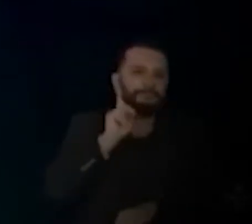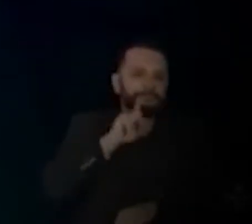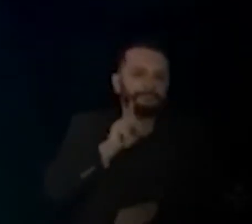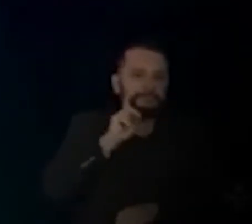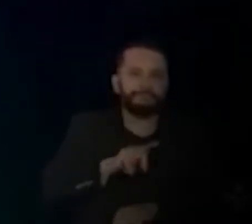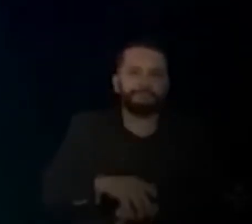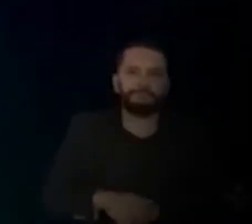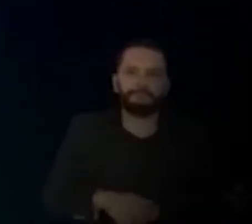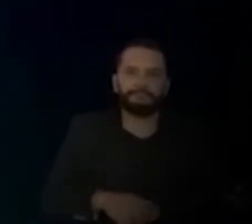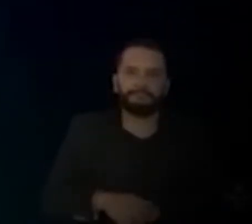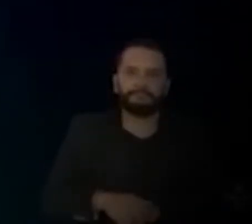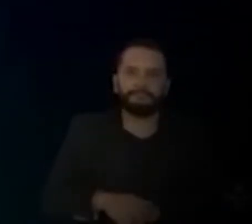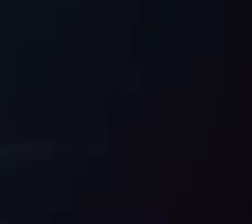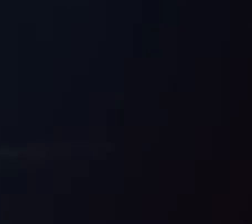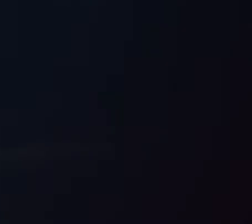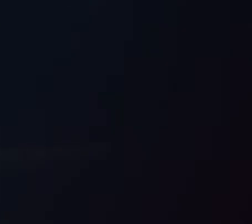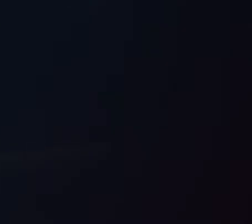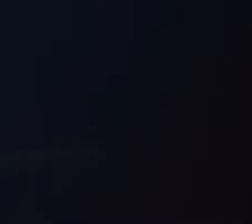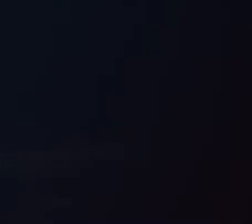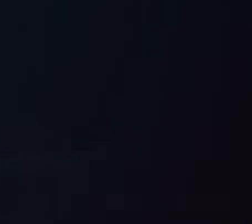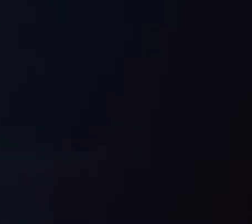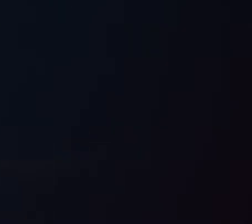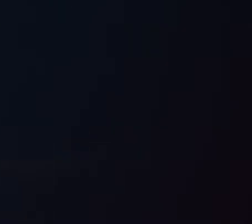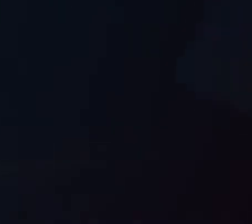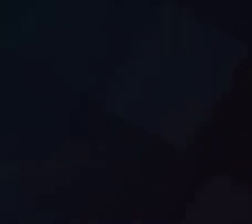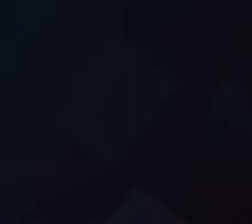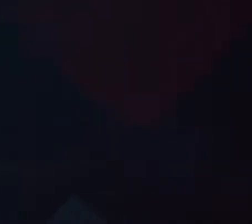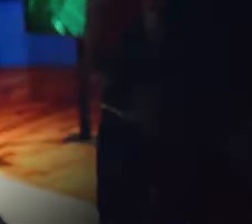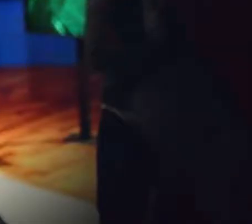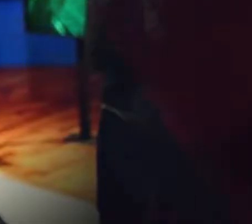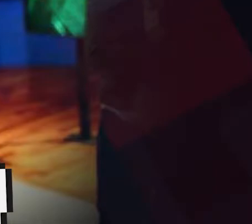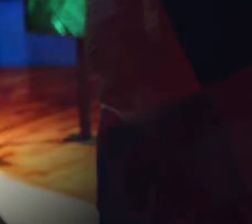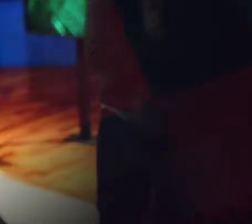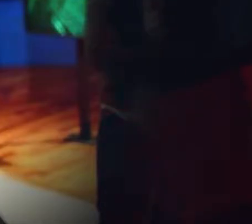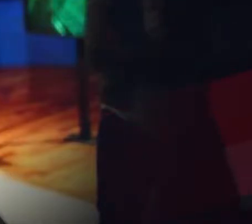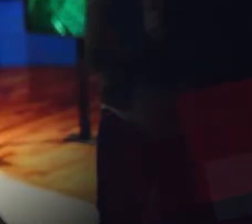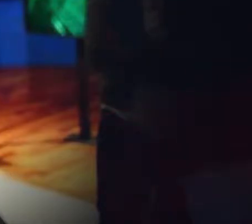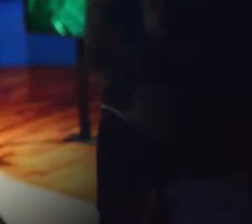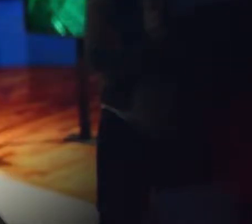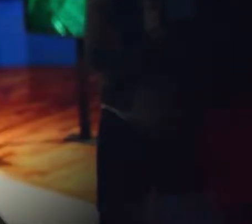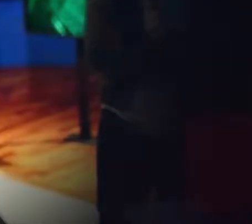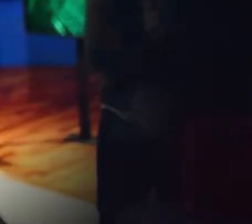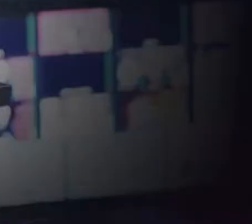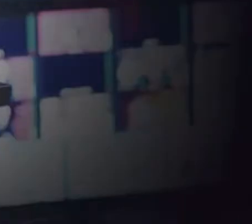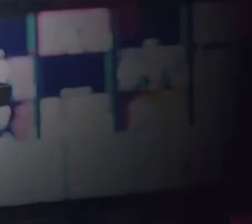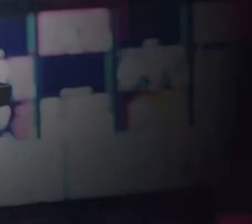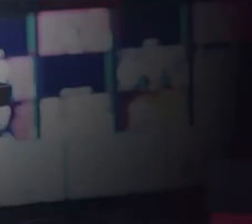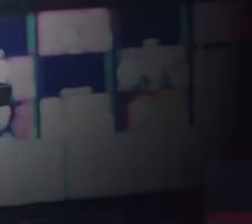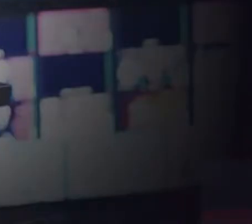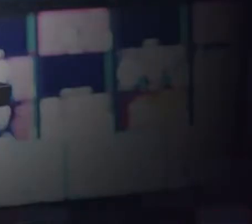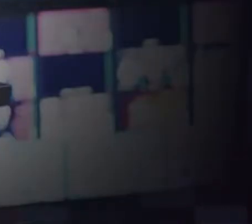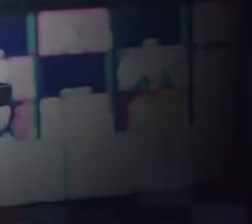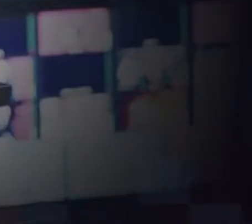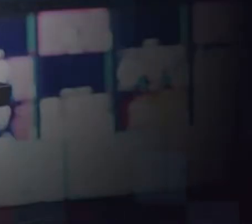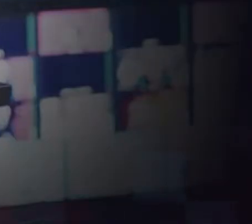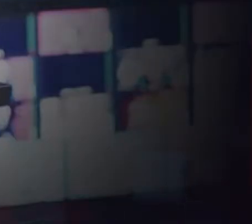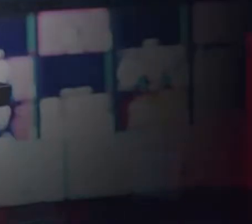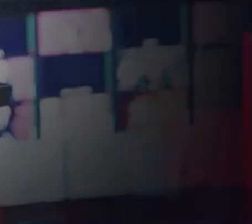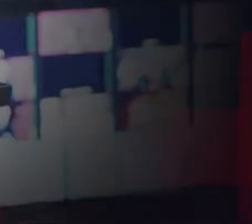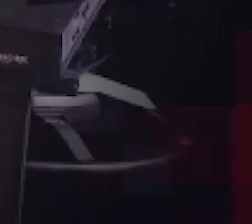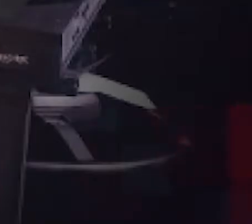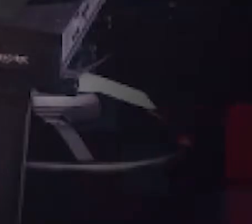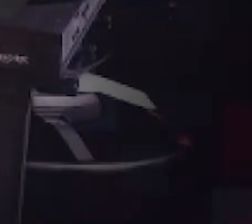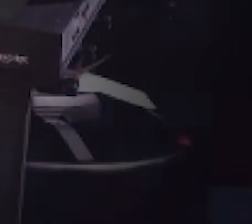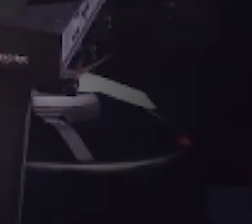TP. E para quem não conhece, o TP é um letreiro que aparece na frente da câmera para que o âncora ou apresentador possa ler. O